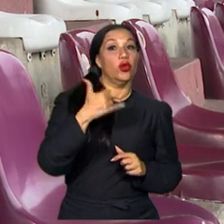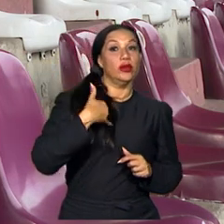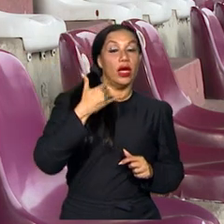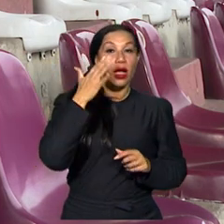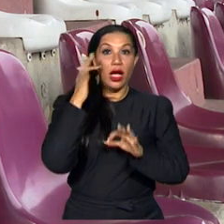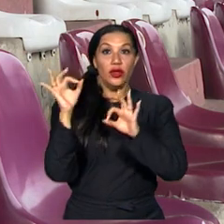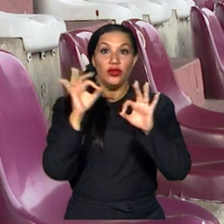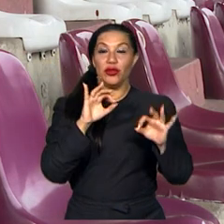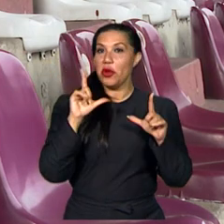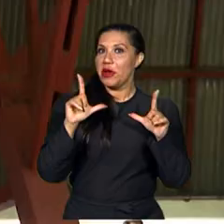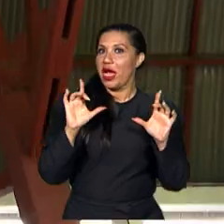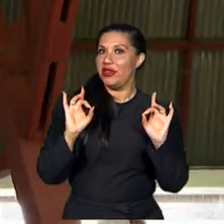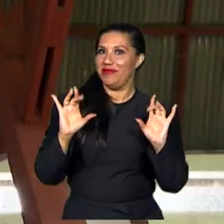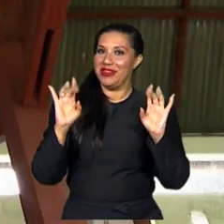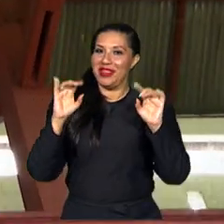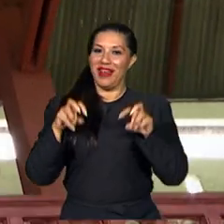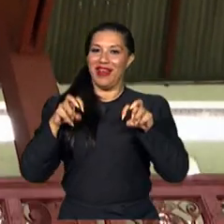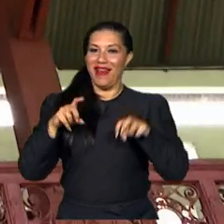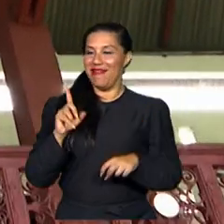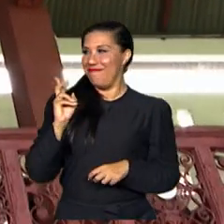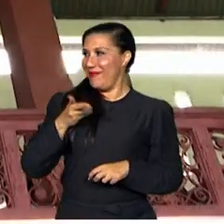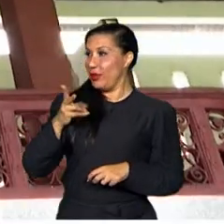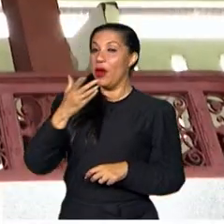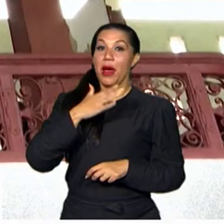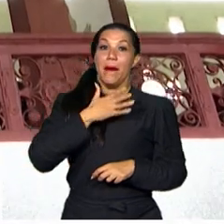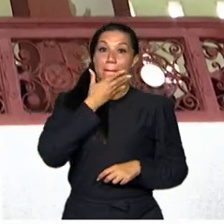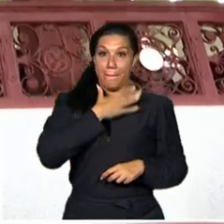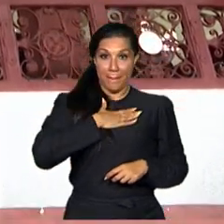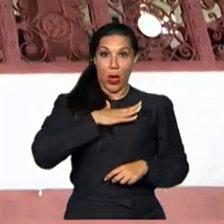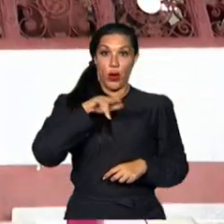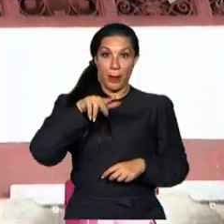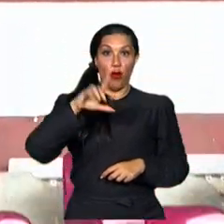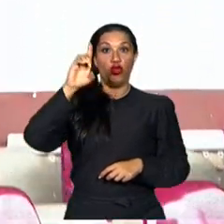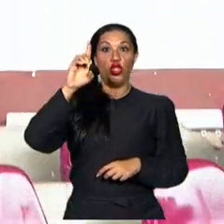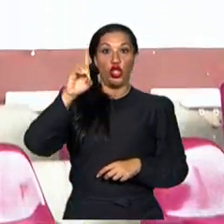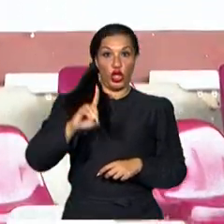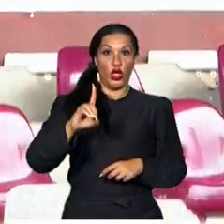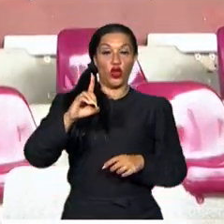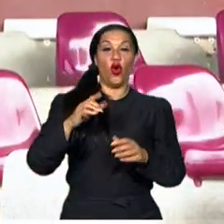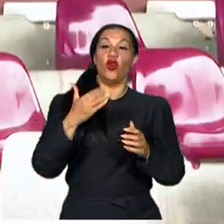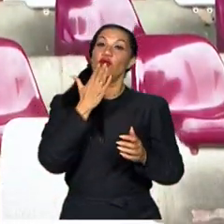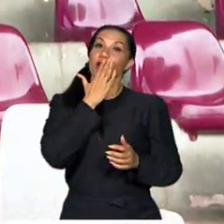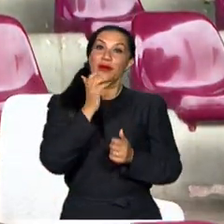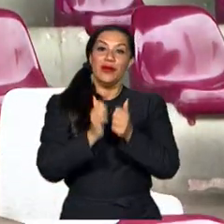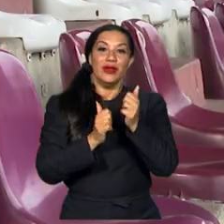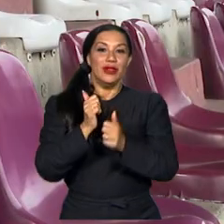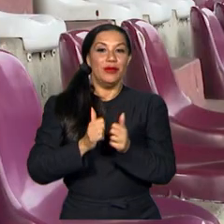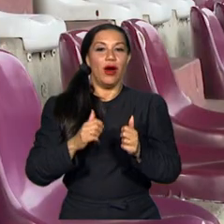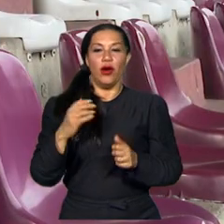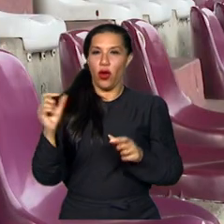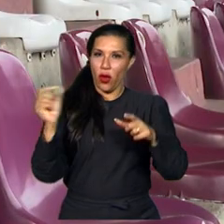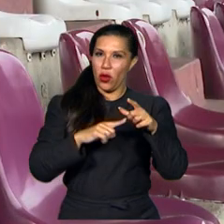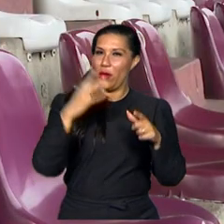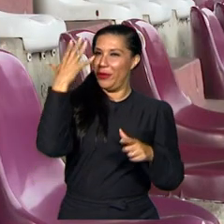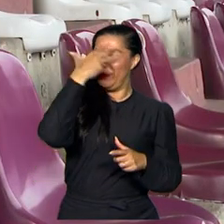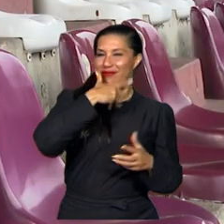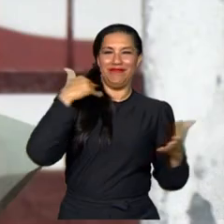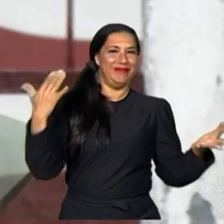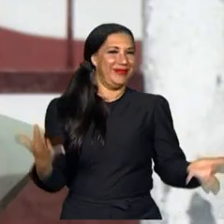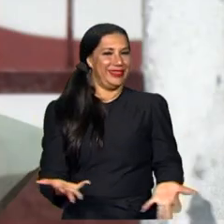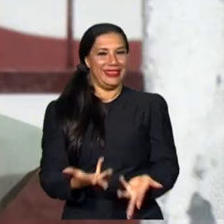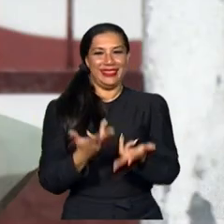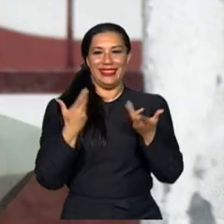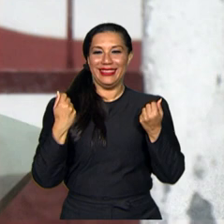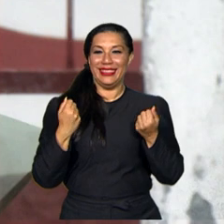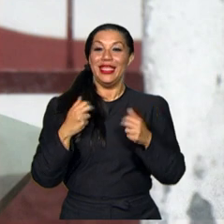em um lugar privilegiado, aqui em cima. Porque o meu irmão era diretor do clube, tinha uma visão magnífica. E foi um gol lindo. Ah, foi sensacional.